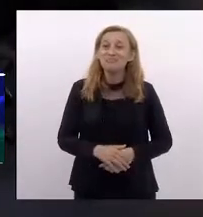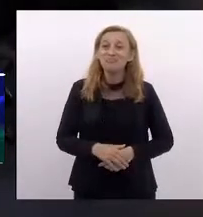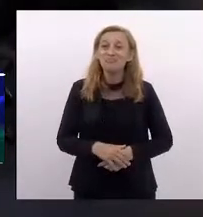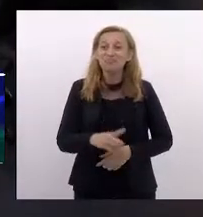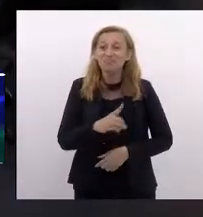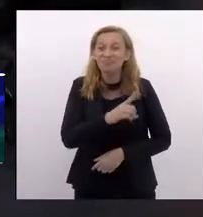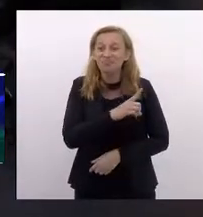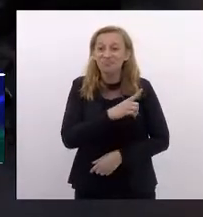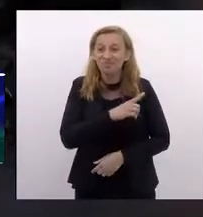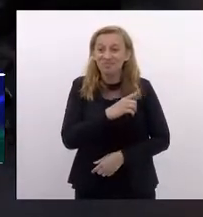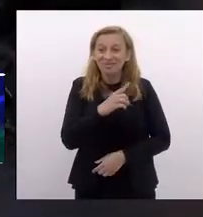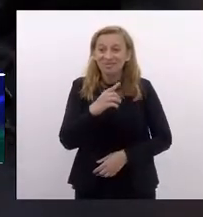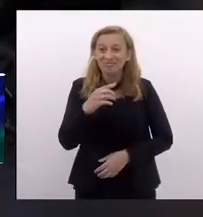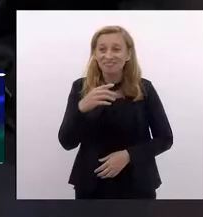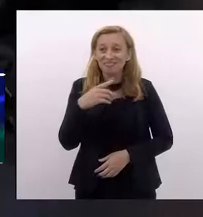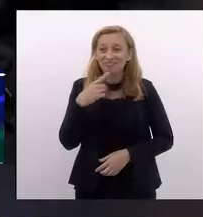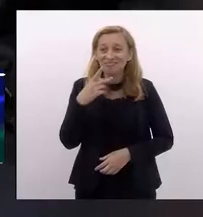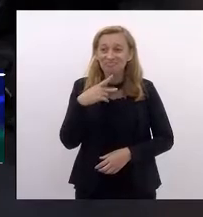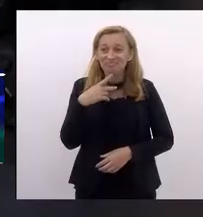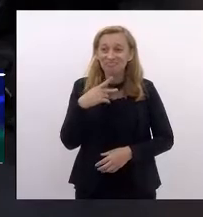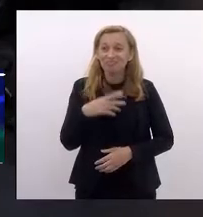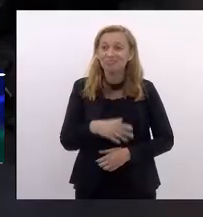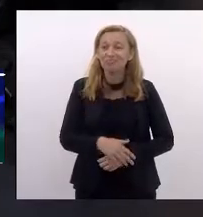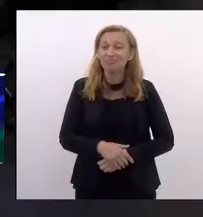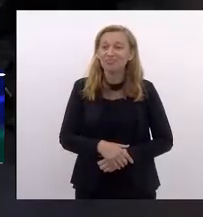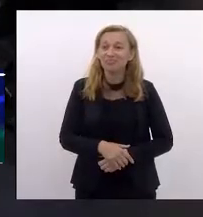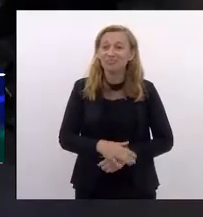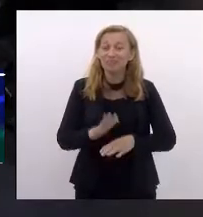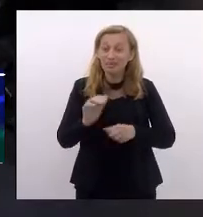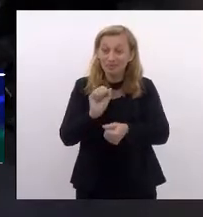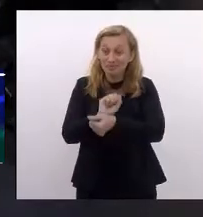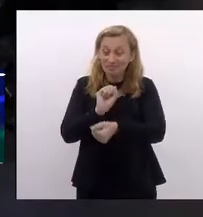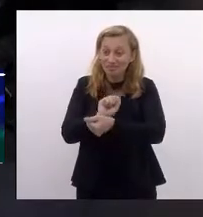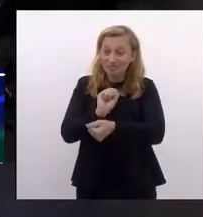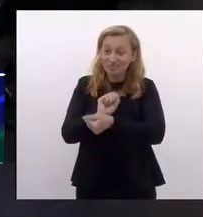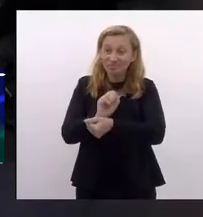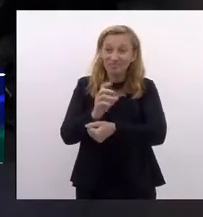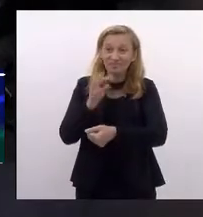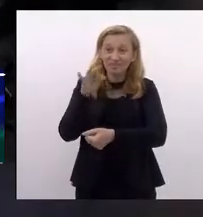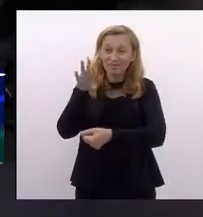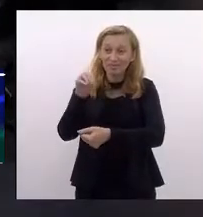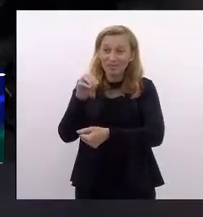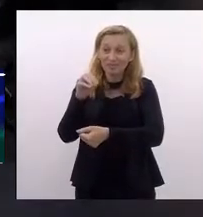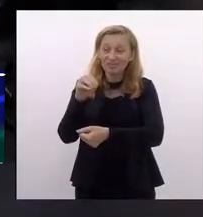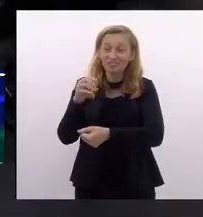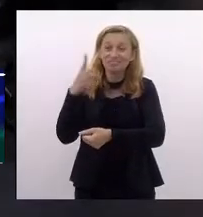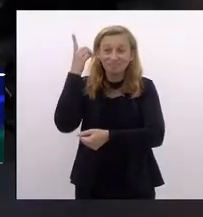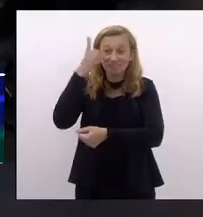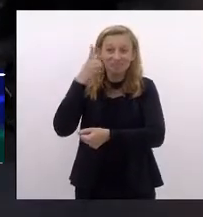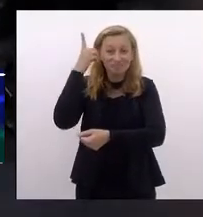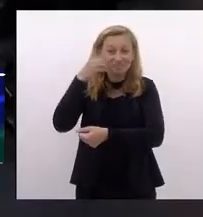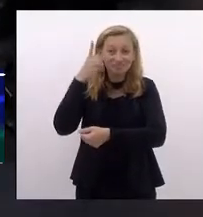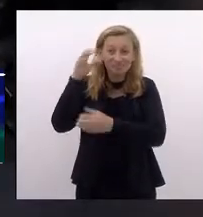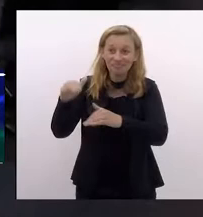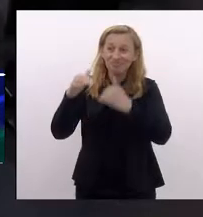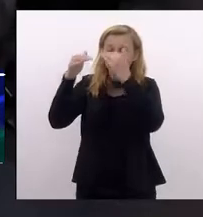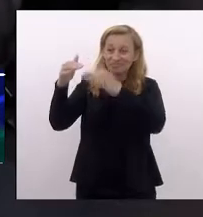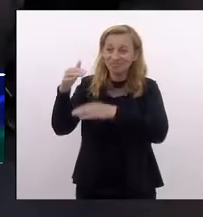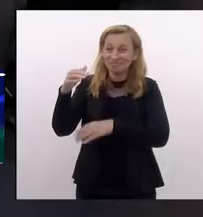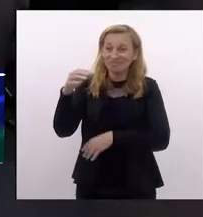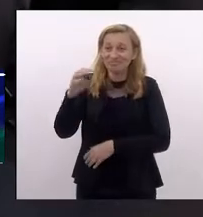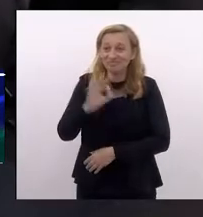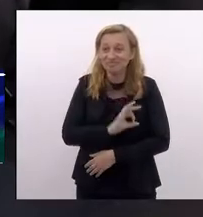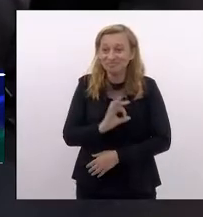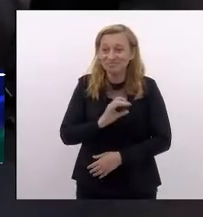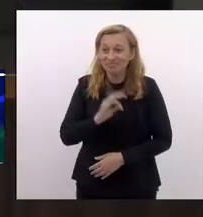obrigado obrigado olha só a gente Bernardo tá aberto Deputado Subtenente